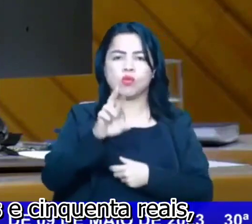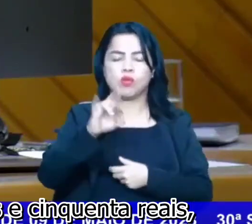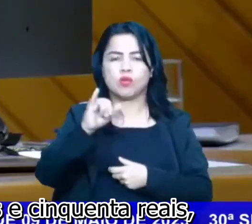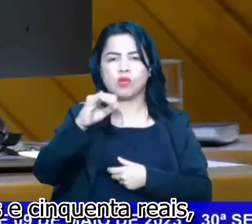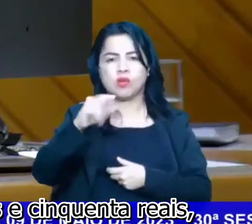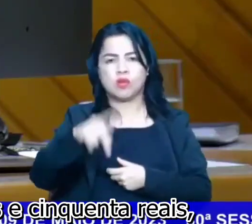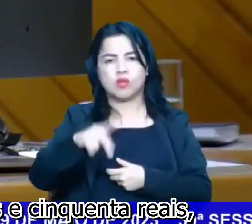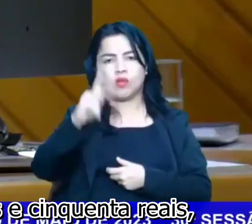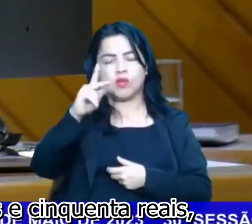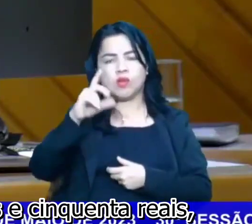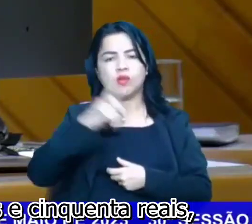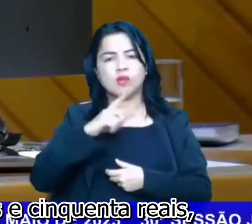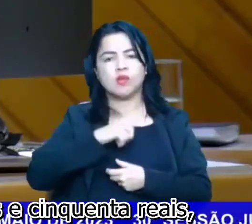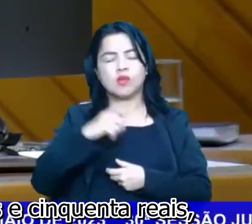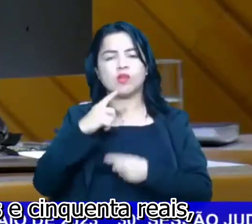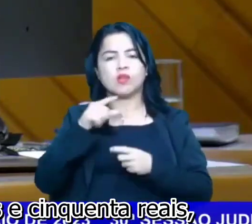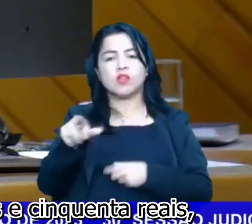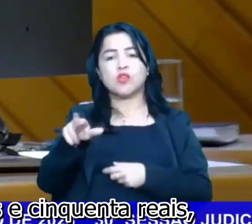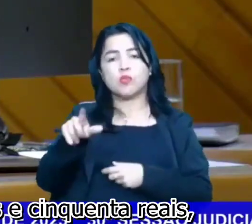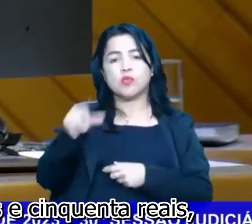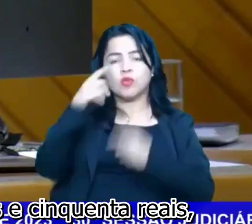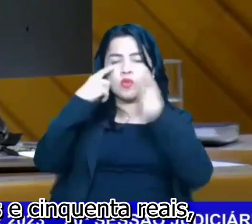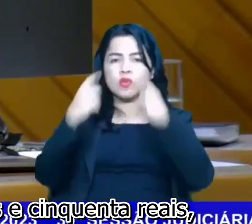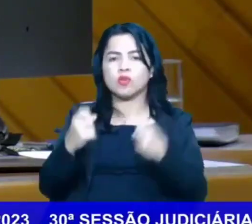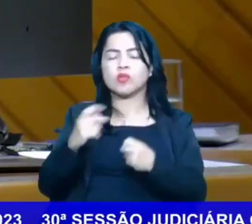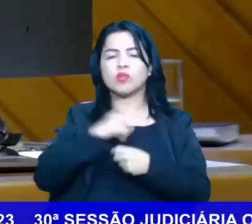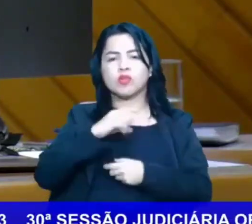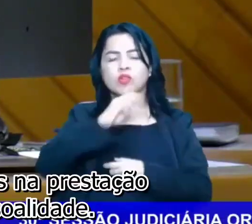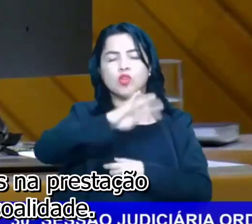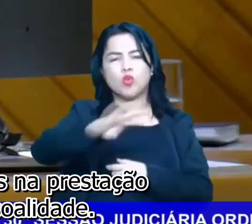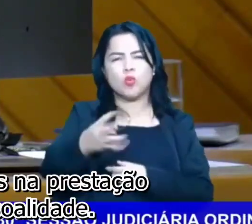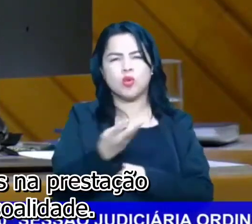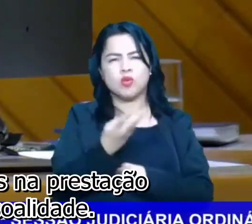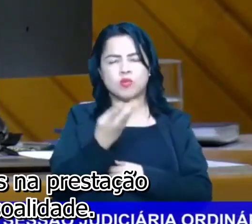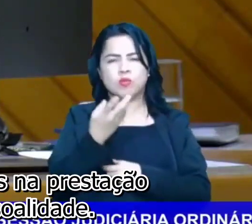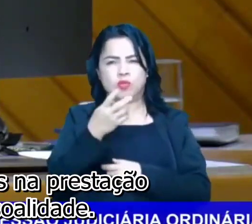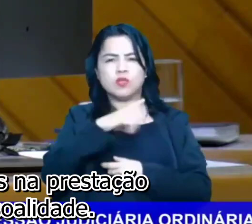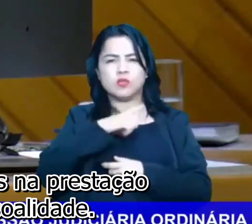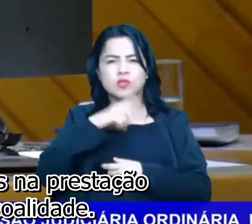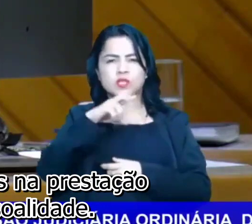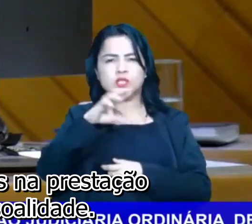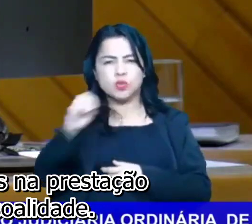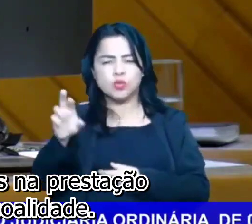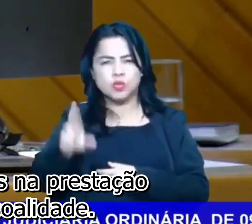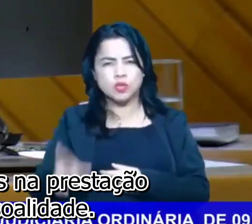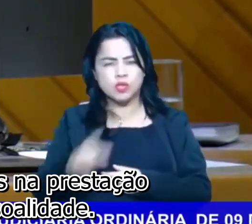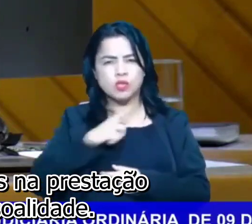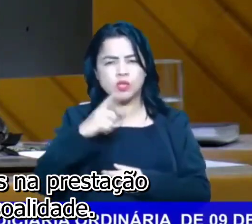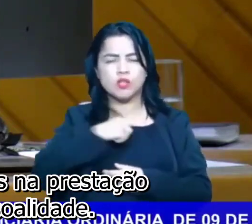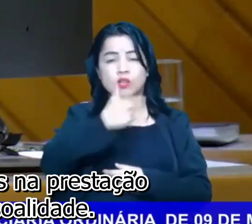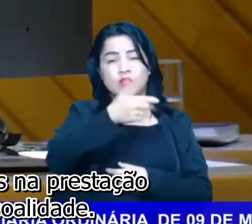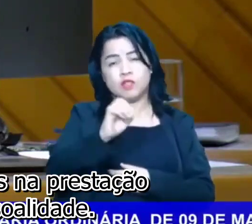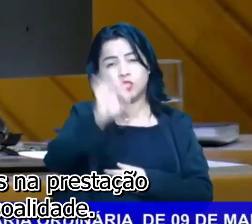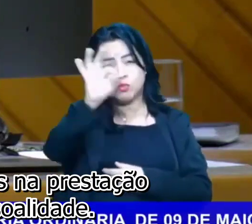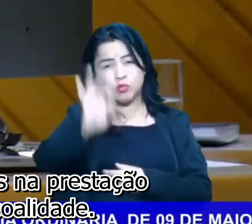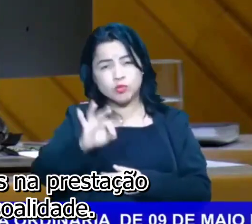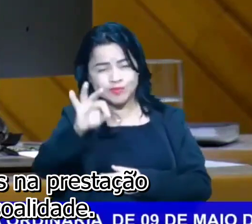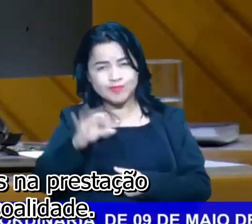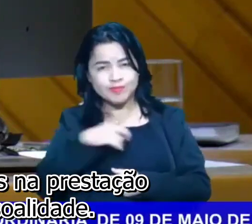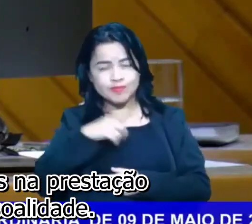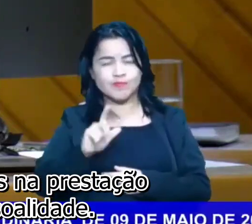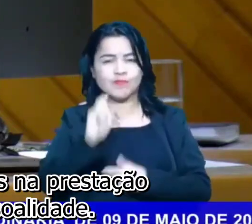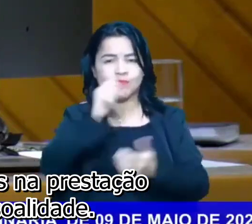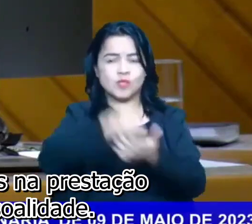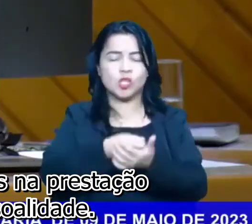do interessado, no valor de R$ 4.950, correspondente a 20% do total de gastos na prestação de contas, o